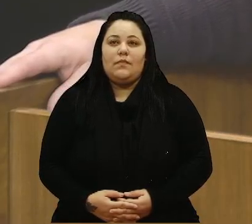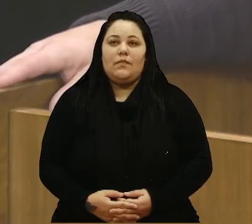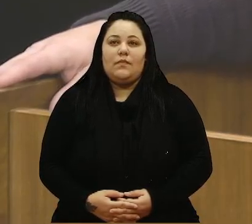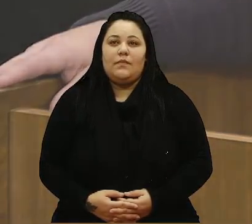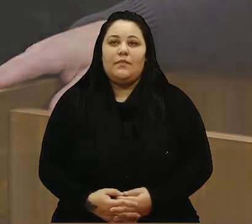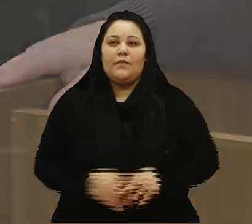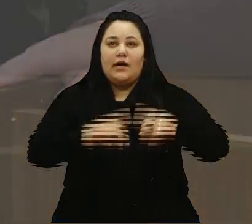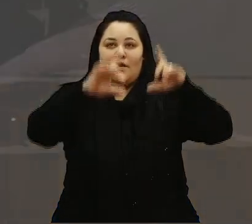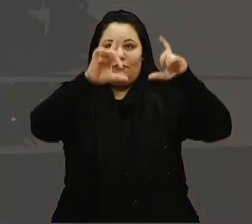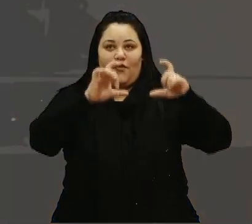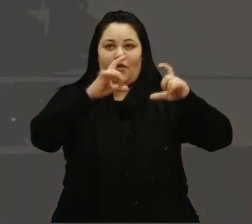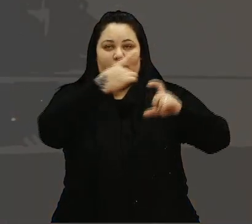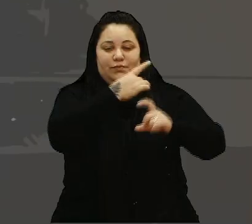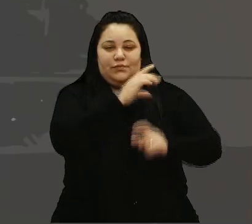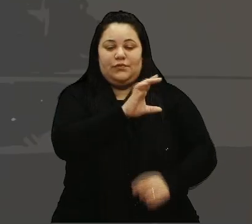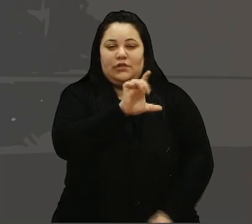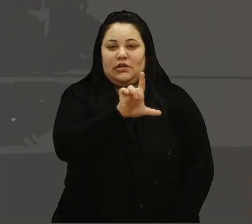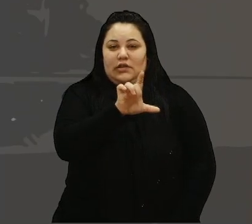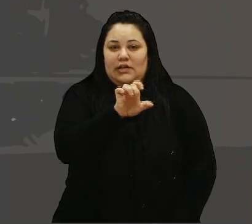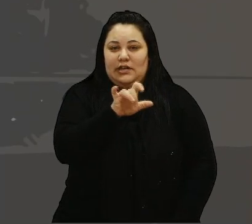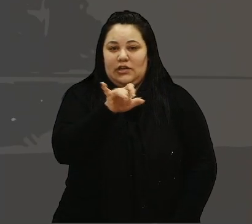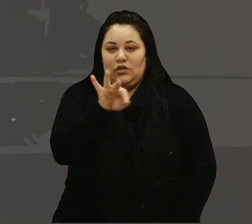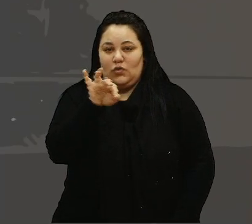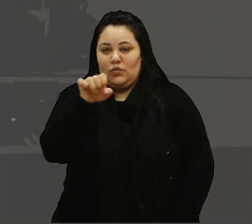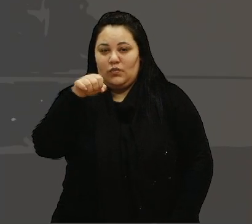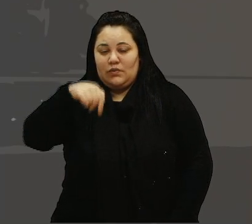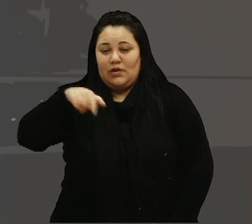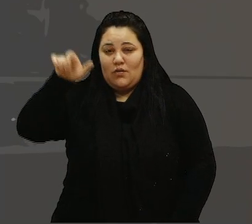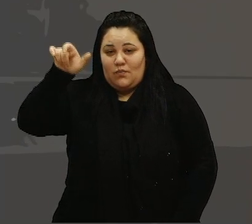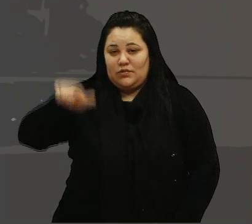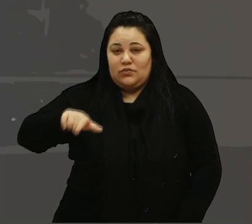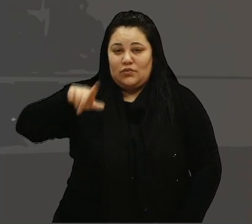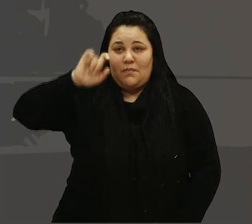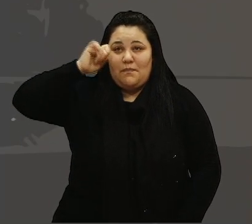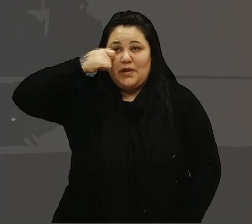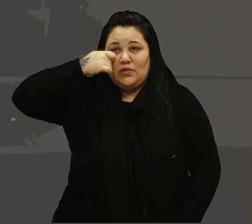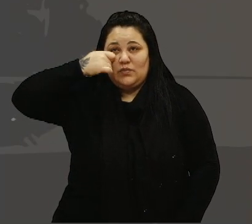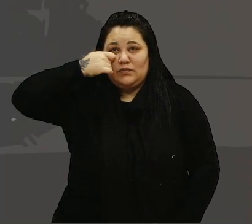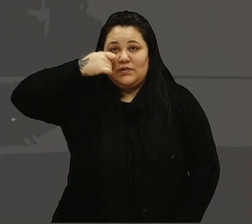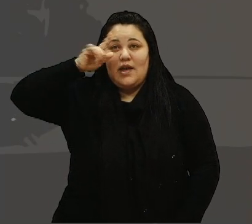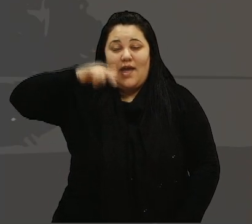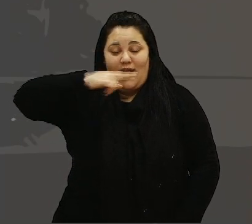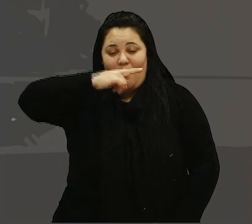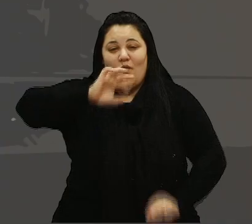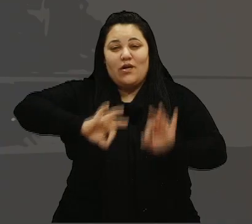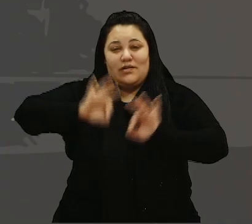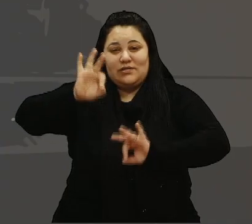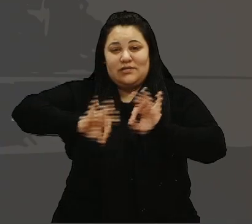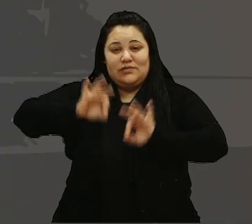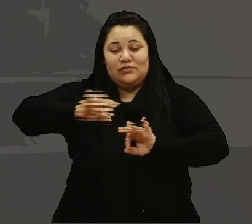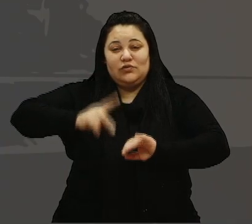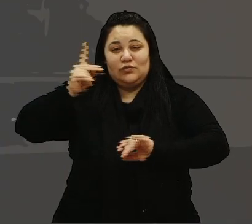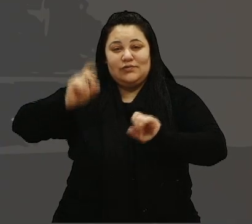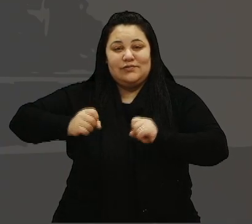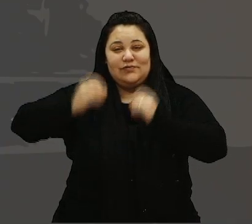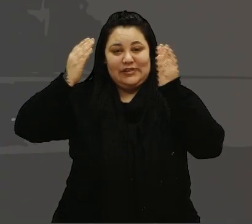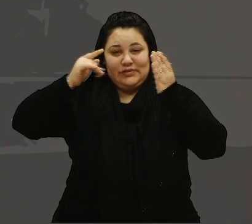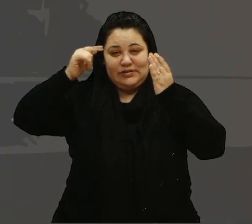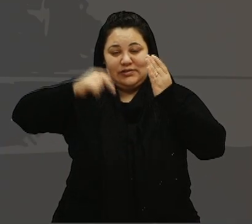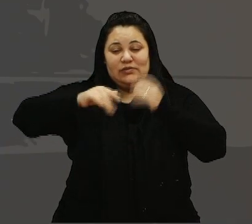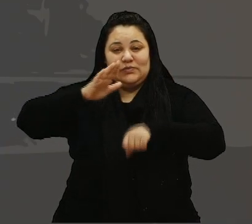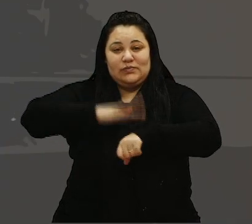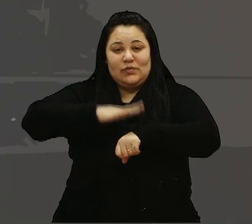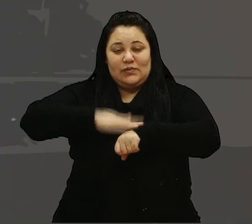Essa foto, o Cleito, então, é o de preto. Ele é o organizador da segunda clássica desde o primeiro momento, 9